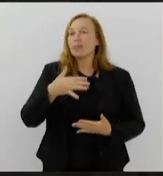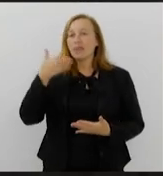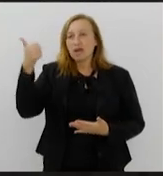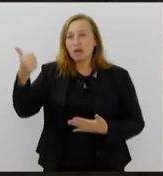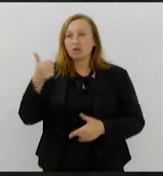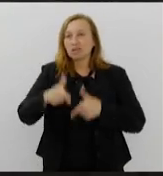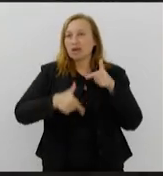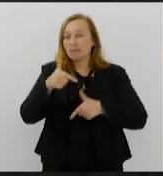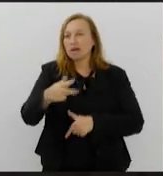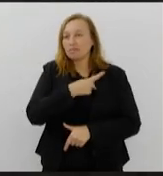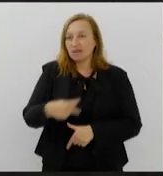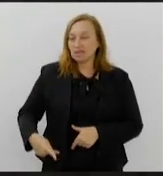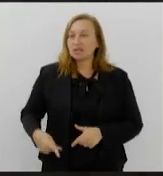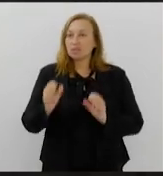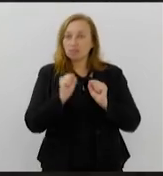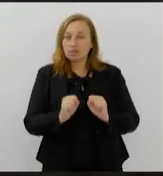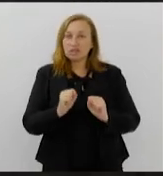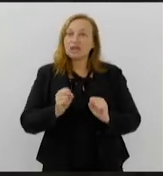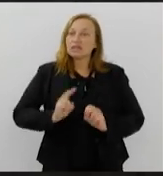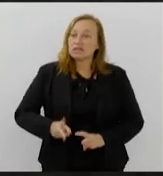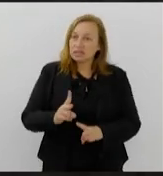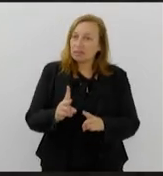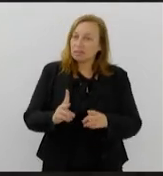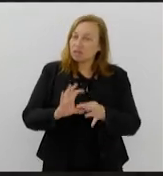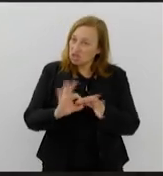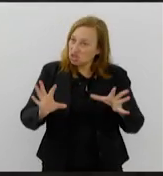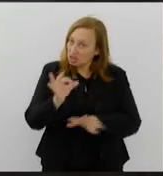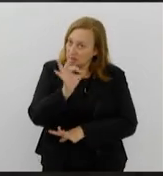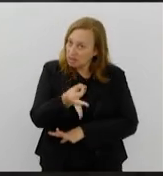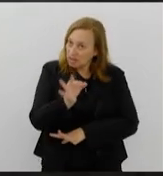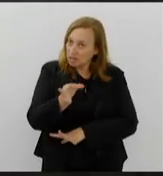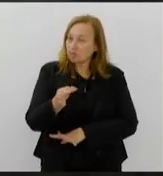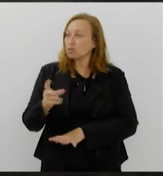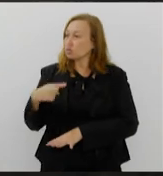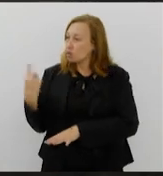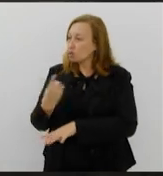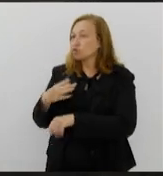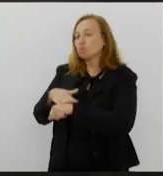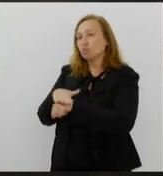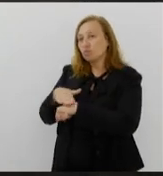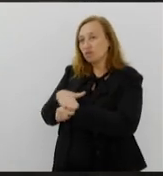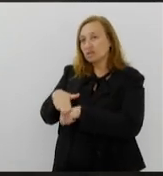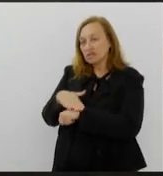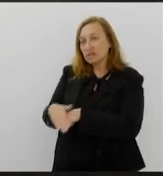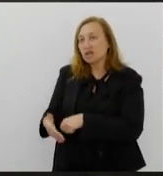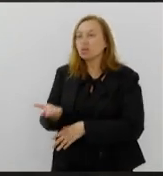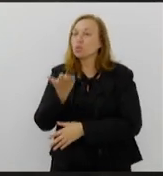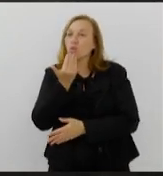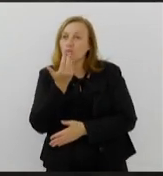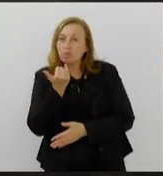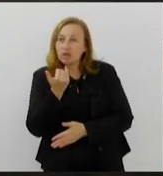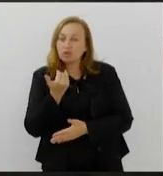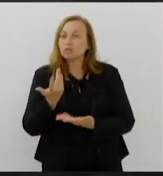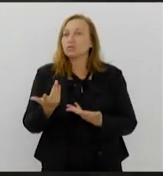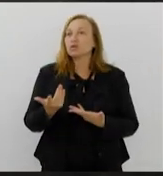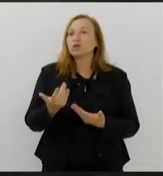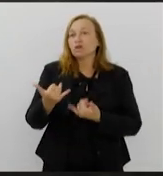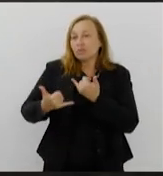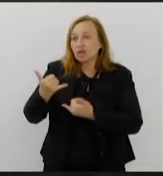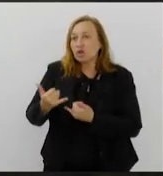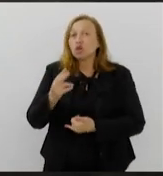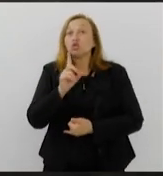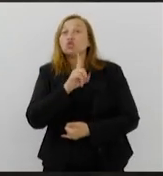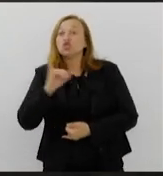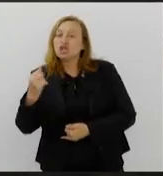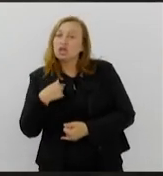possível, mas sempre deixei isso em off, quando a gente está ali almoçando, está no colégio de líderes, ou quando estamos brincando, que o dia que eu